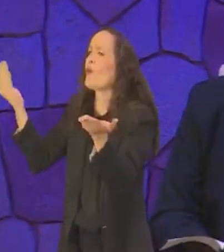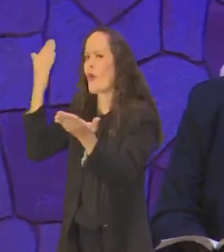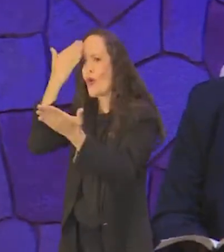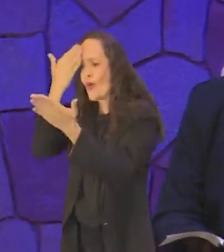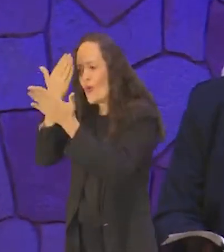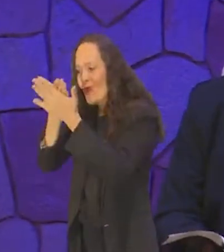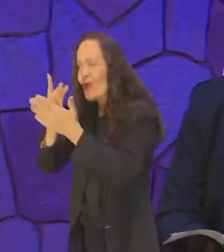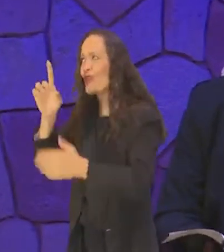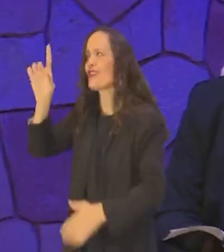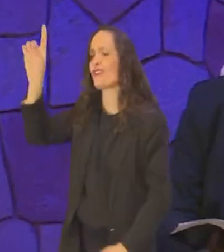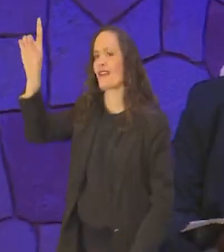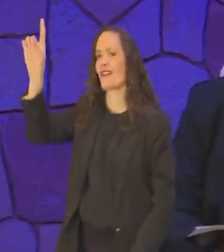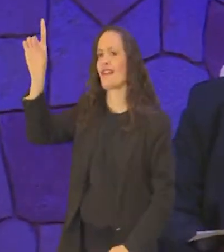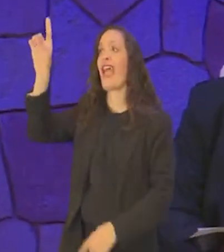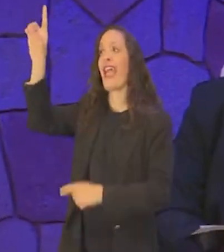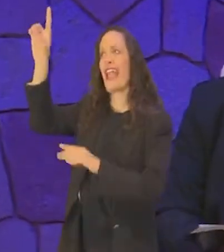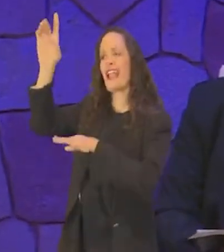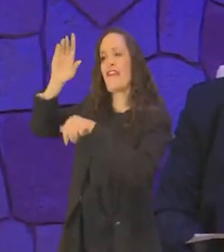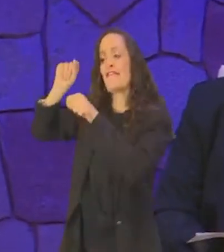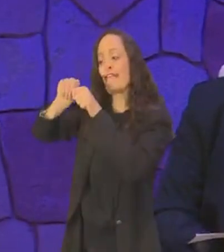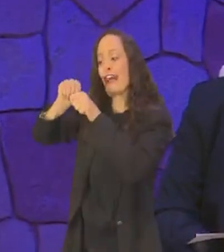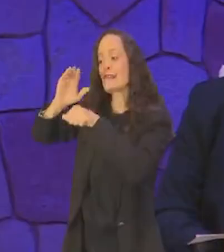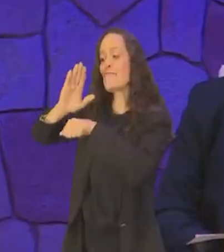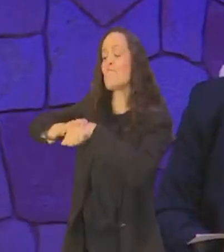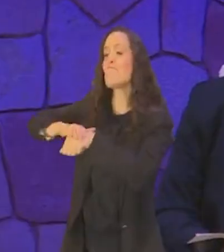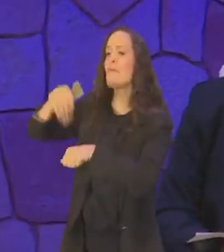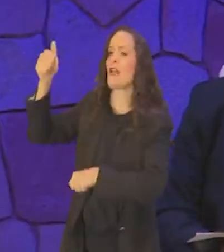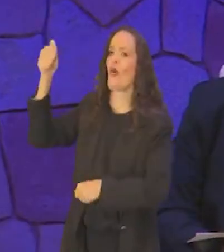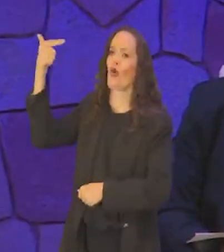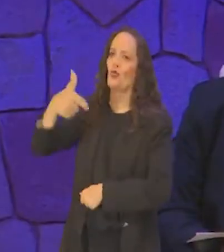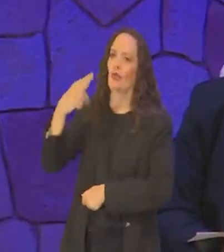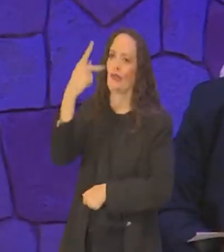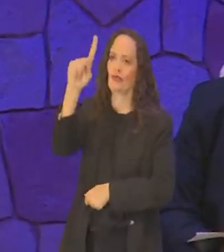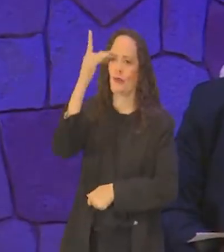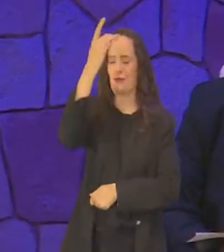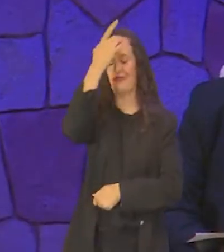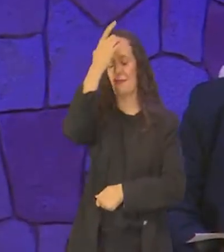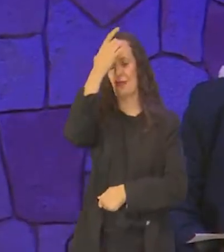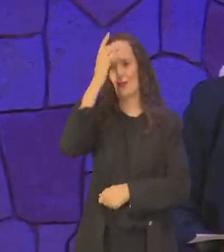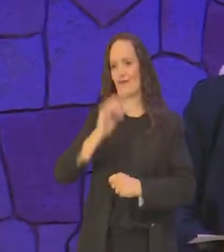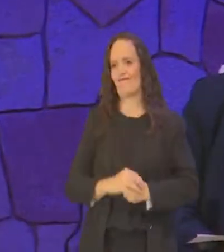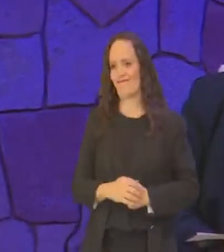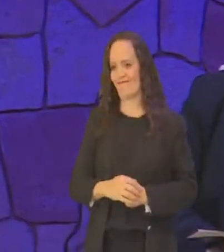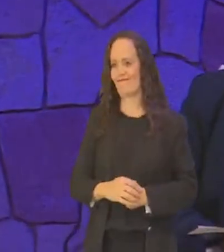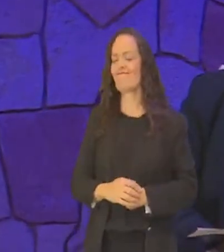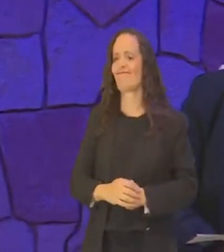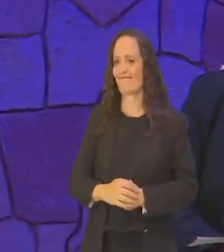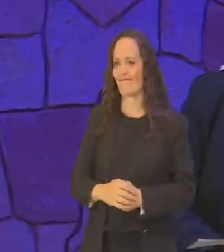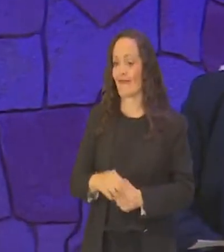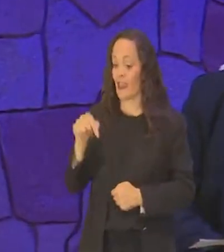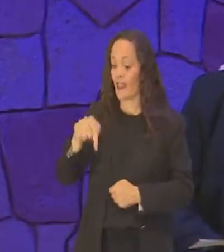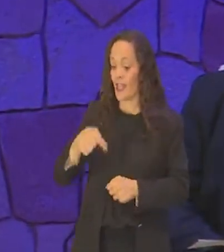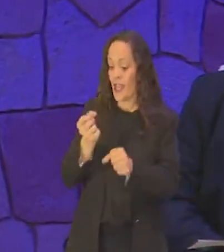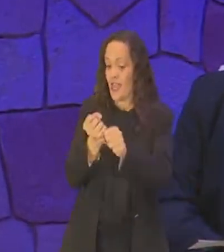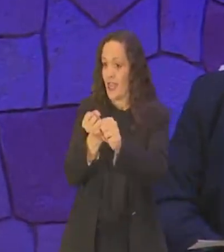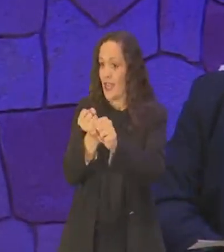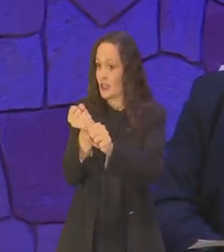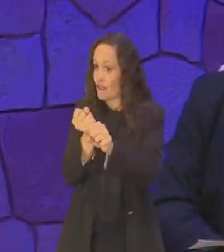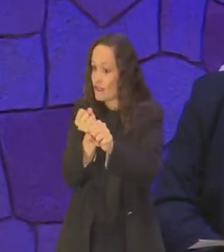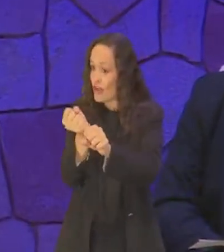o mais Ele fará. O que vai nos sustentar durante este ano